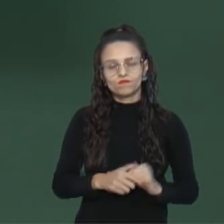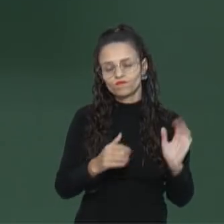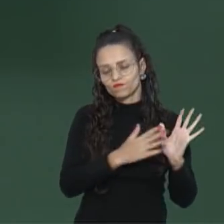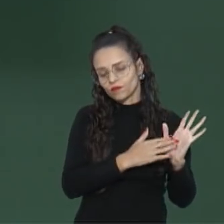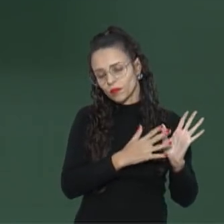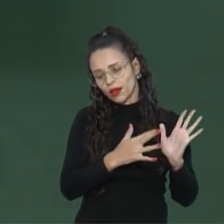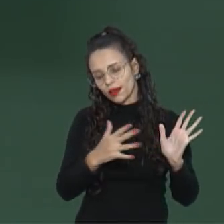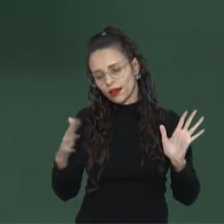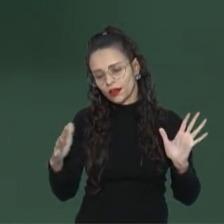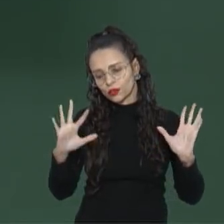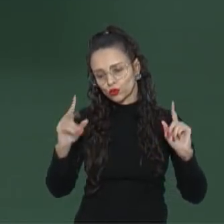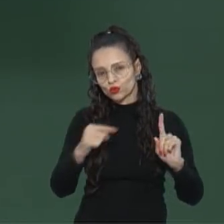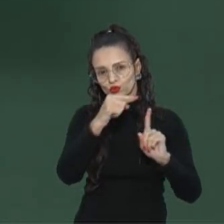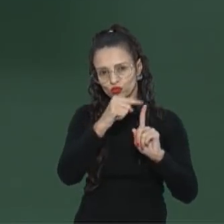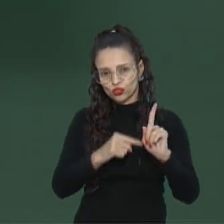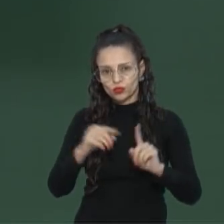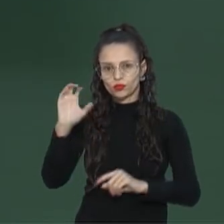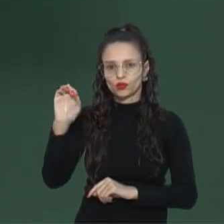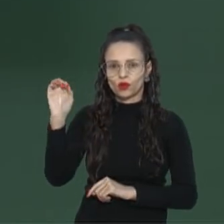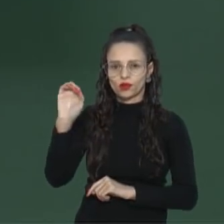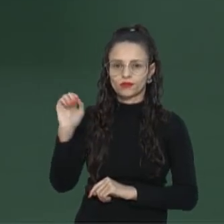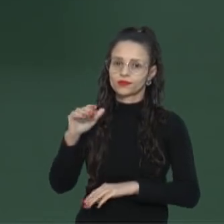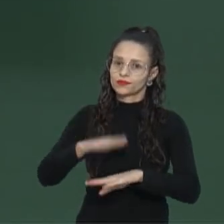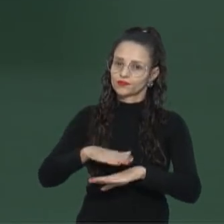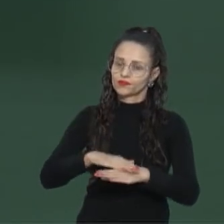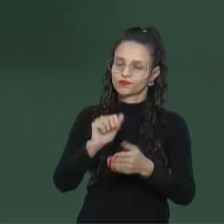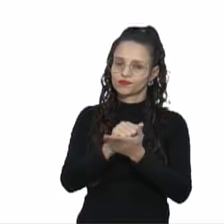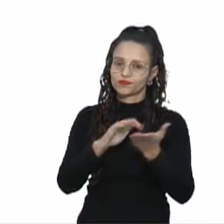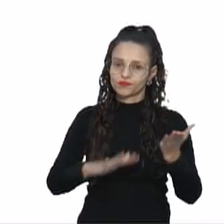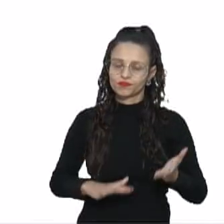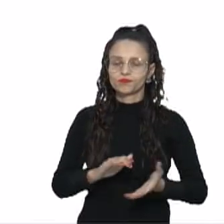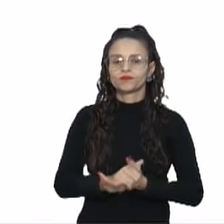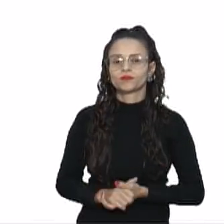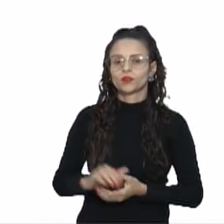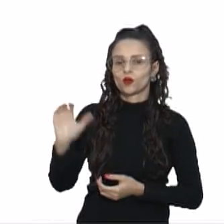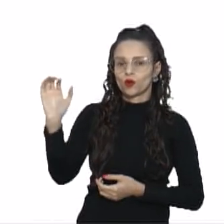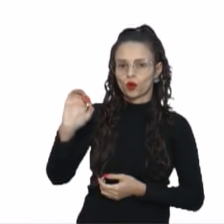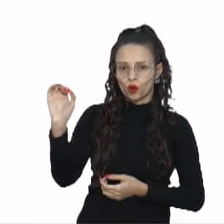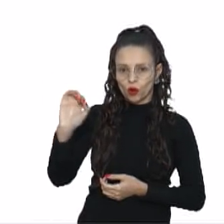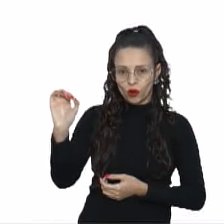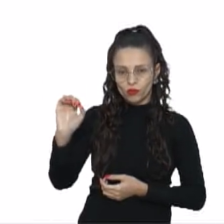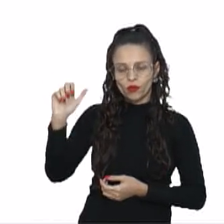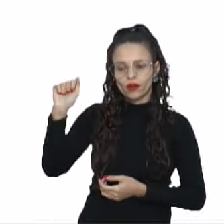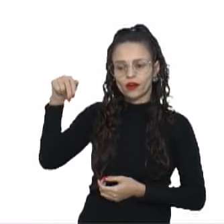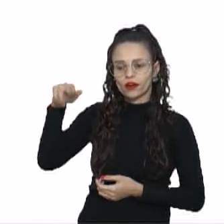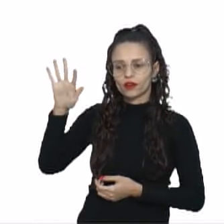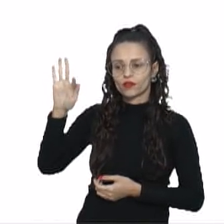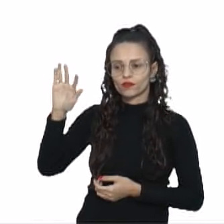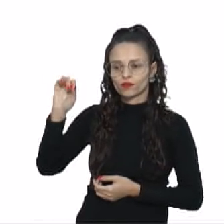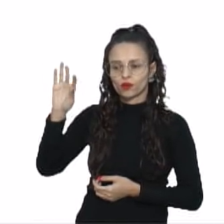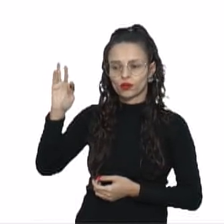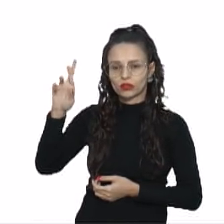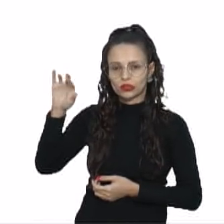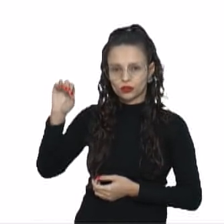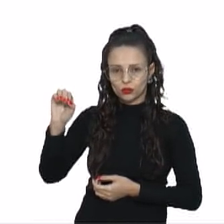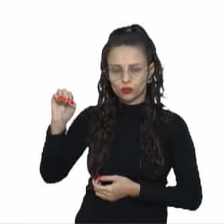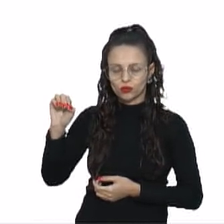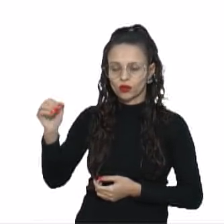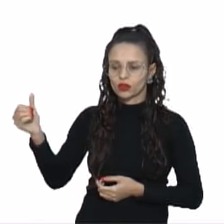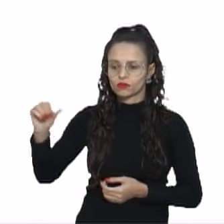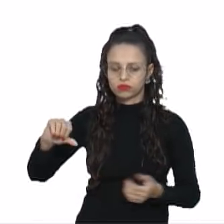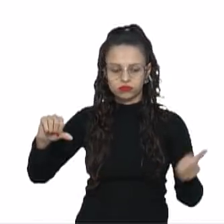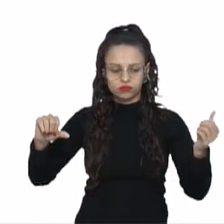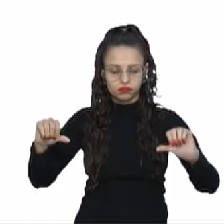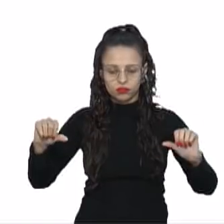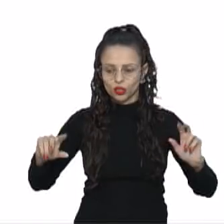esses tipos de óxidos, um exercício para você. Se um óxido anfótero for colocado em dois tipos diferentes de